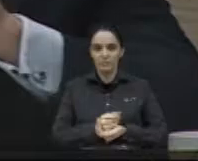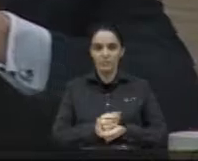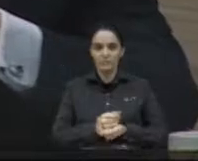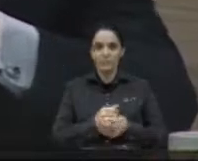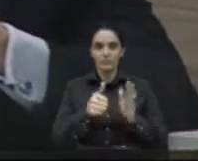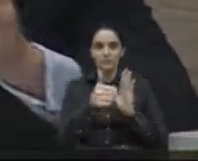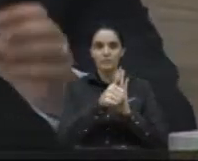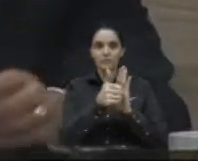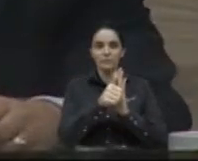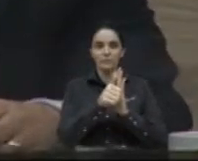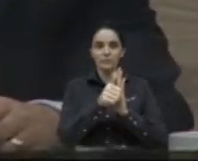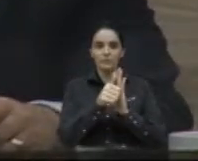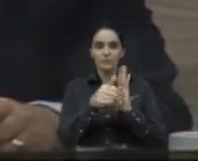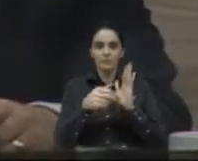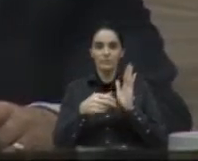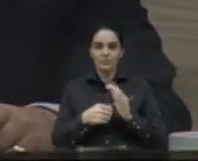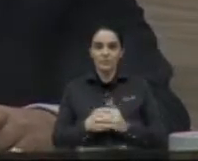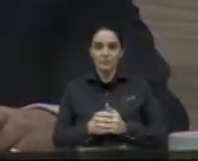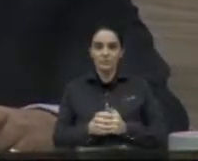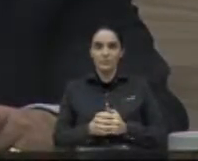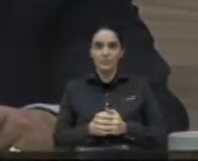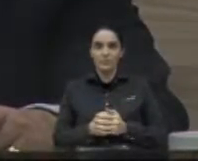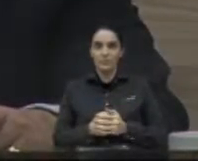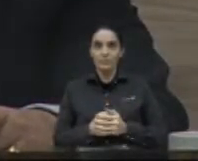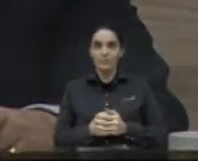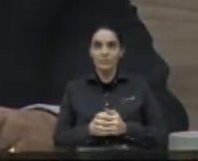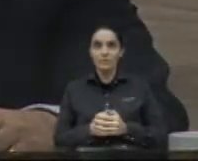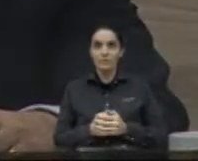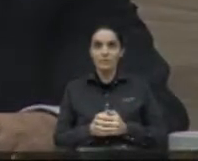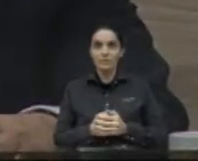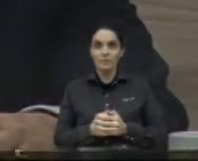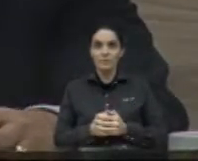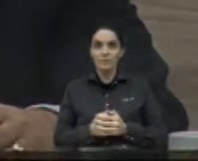Item 1 da pauta. Requerimento para ser lido.